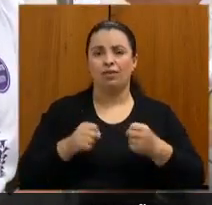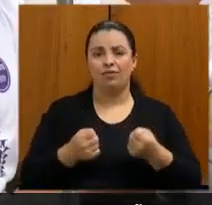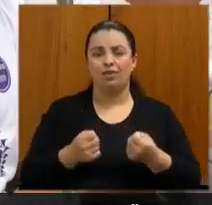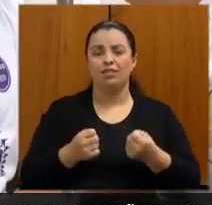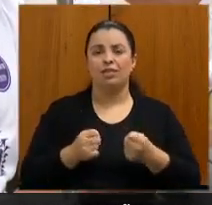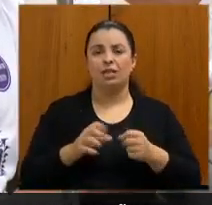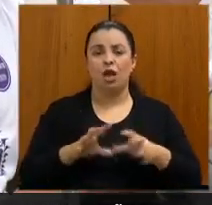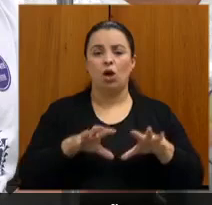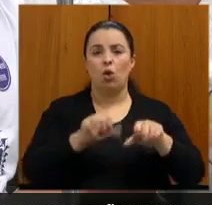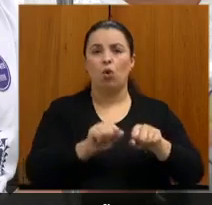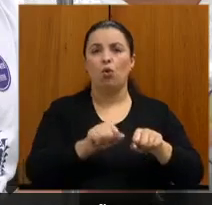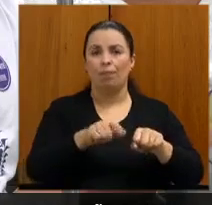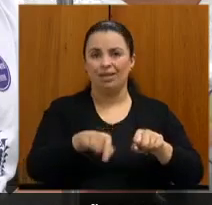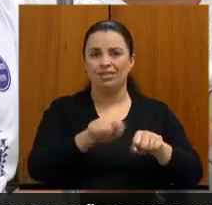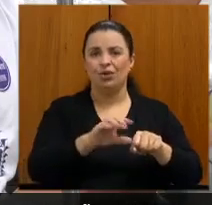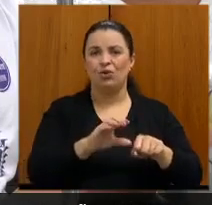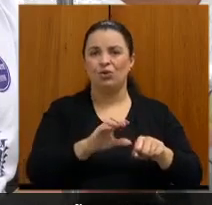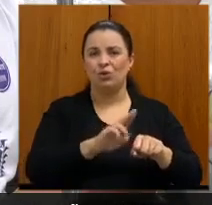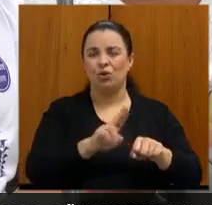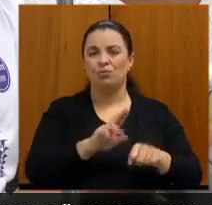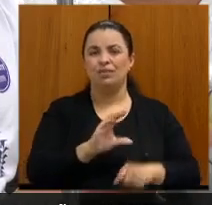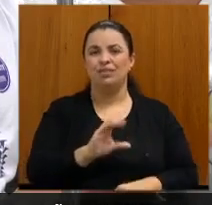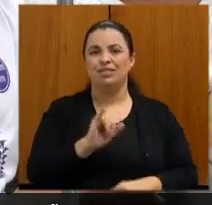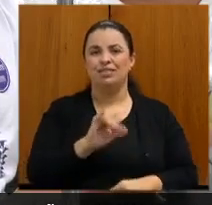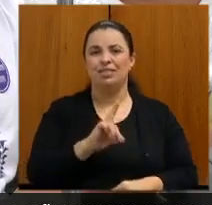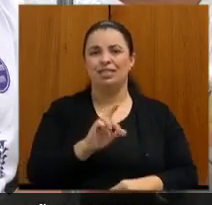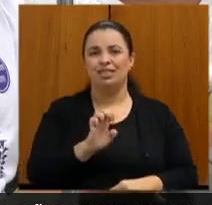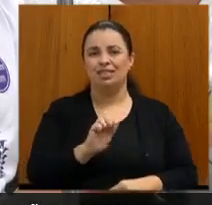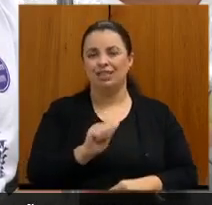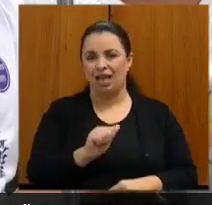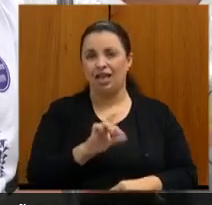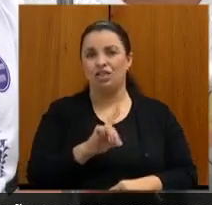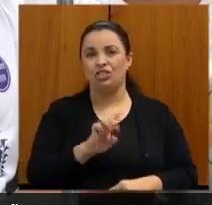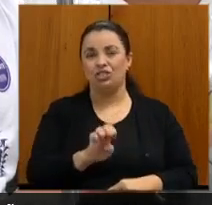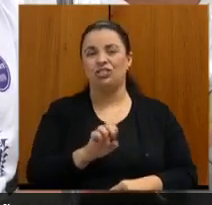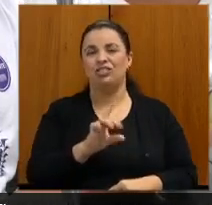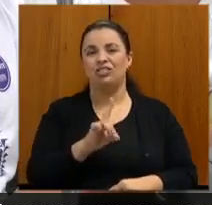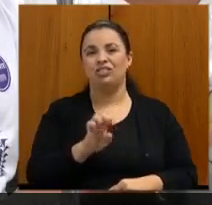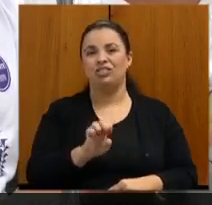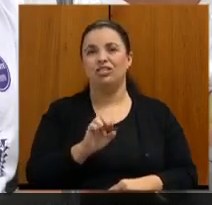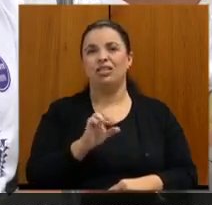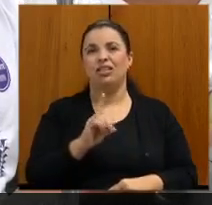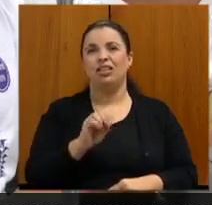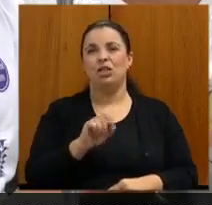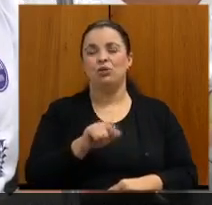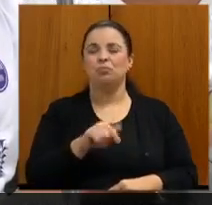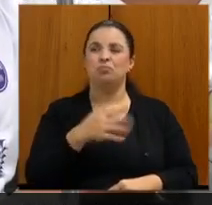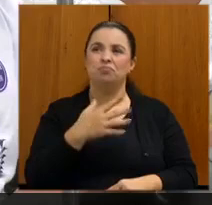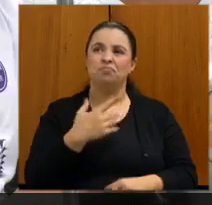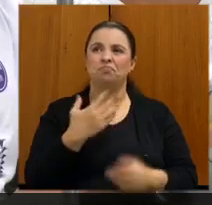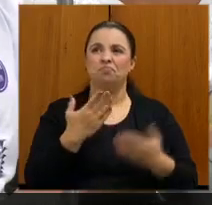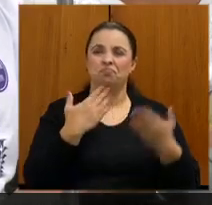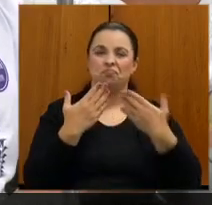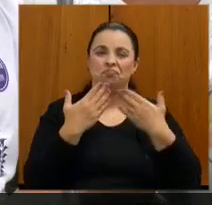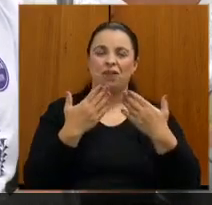que é eu acho que que é minha casa minha mãe meu pai e minha filha também